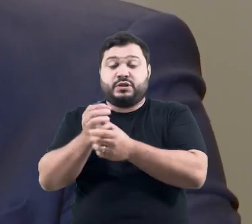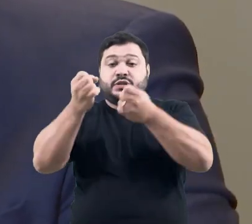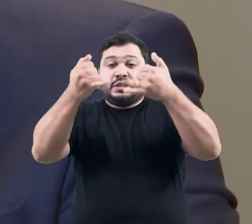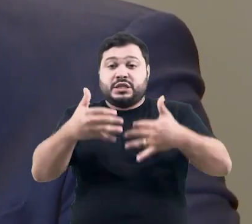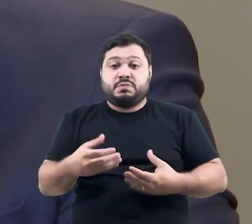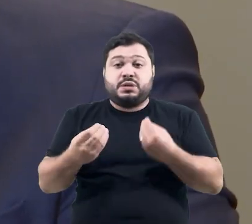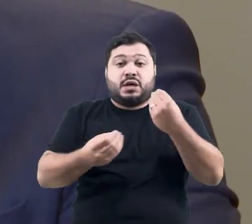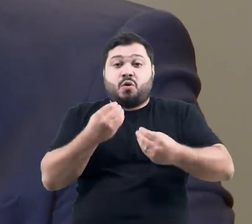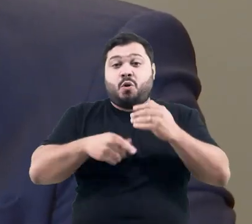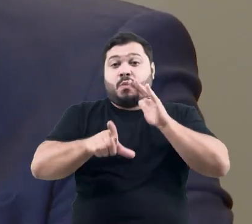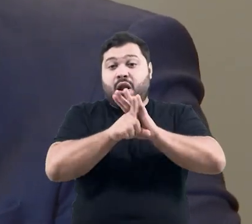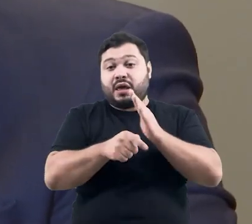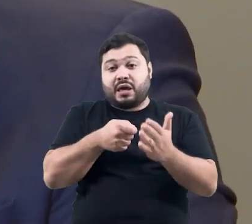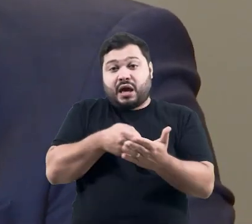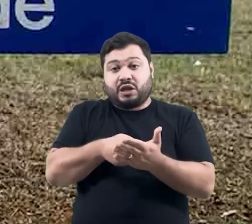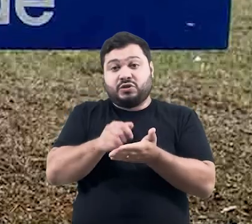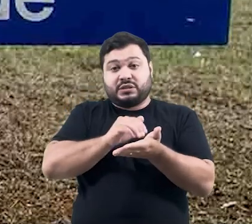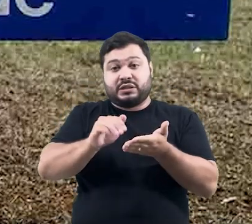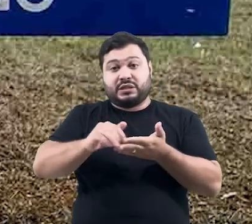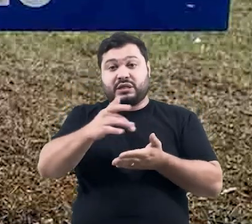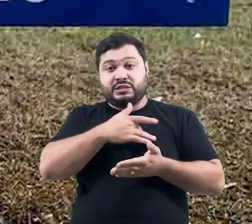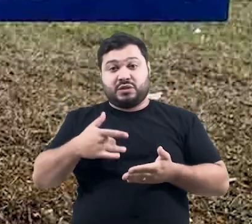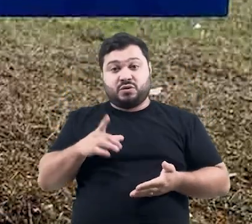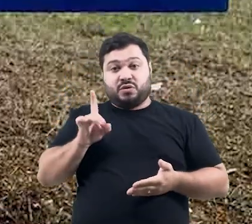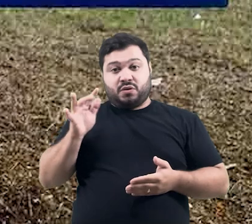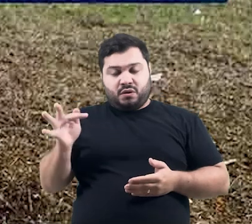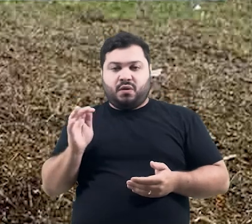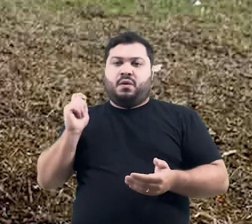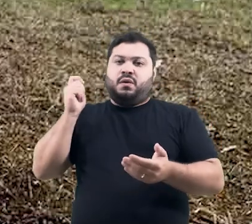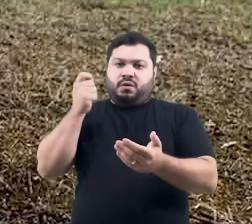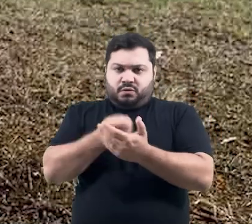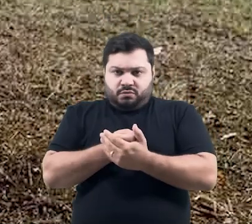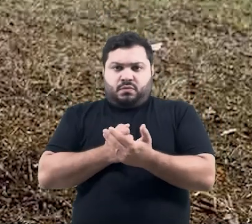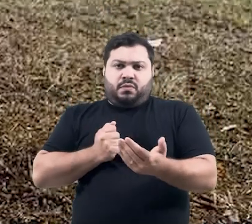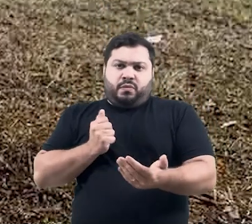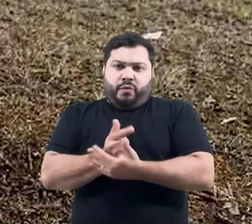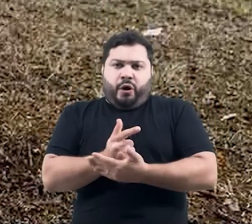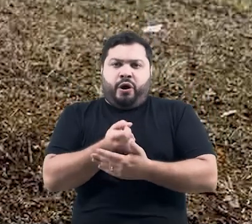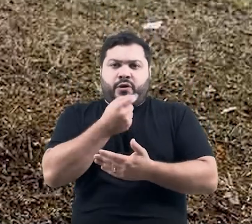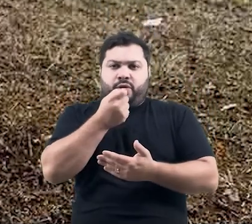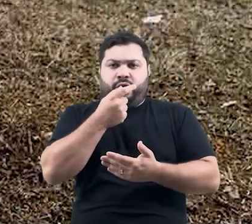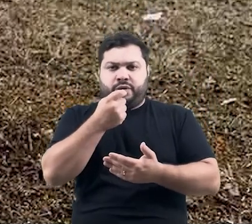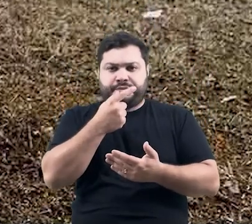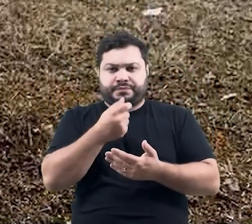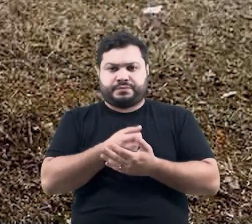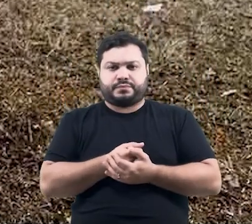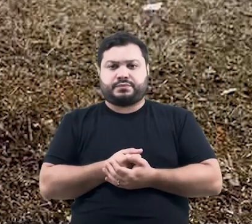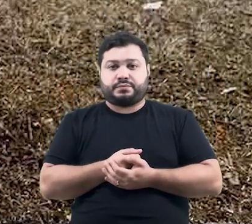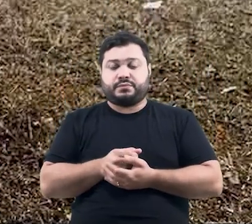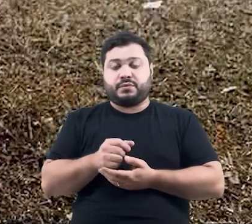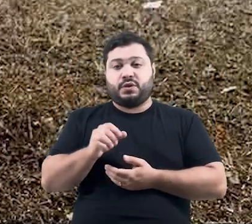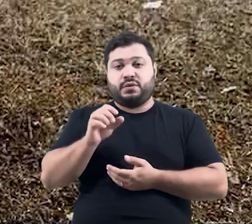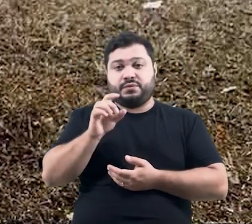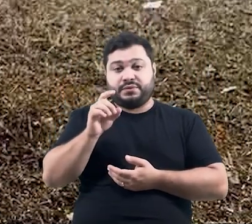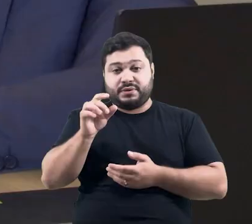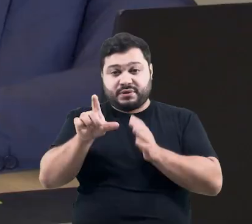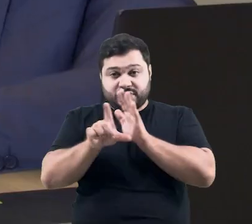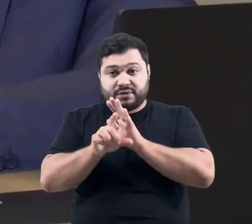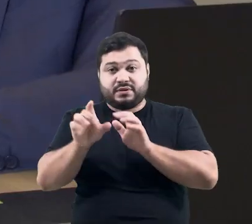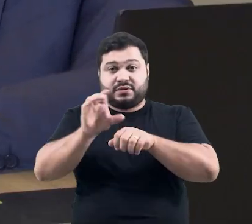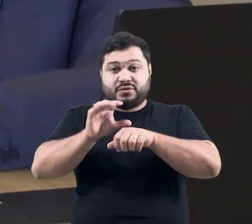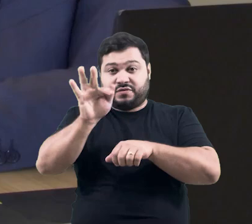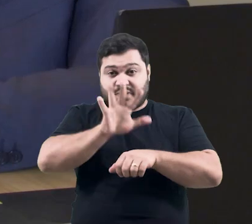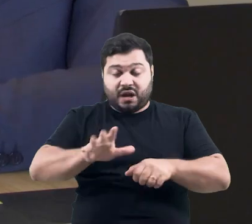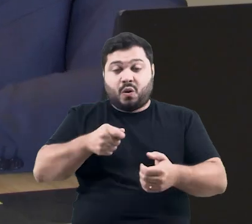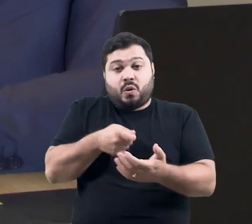explica a fundamentação que garantiu que a Secretaria de Saúde do Distrito Federal arcasse com a compra do medicamento. A Constituição